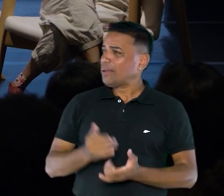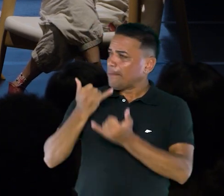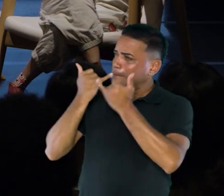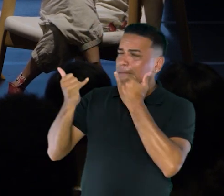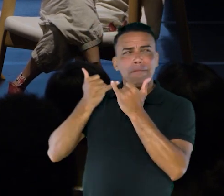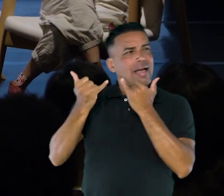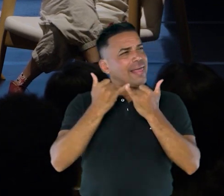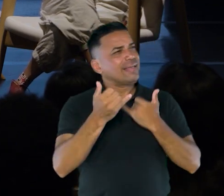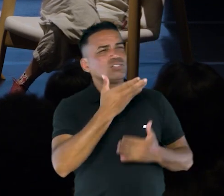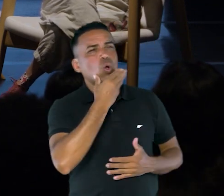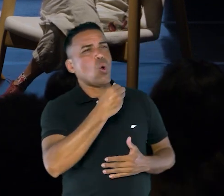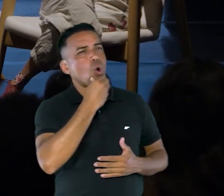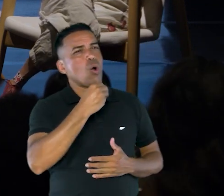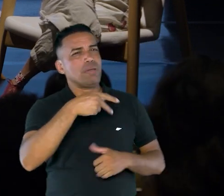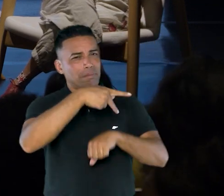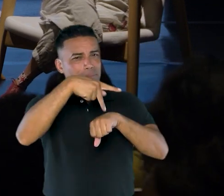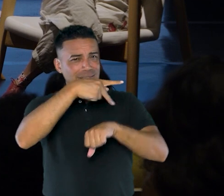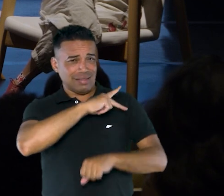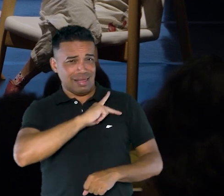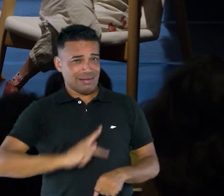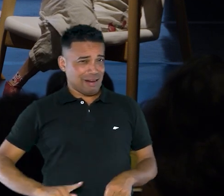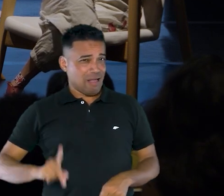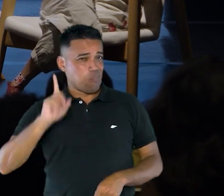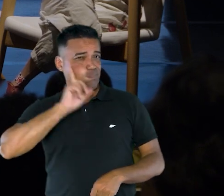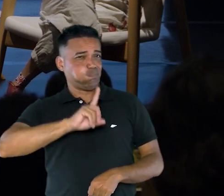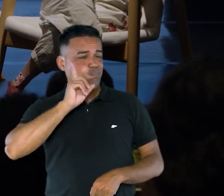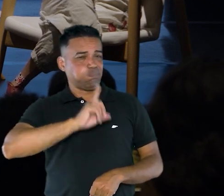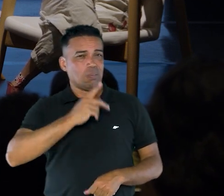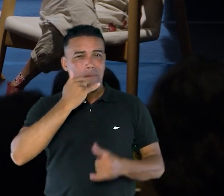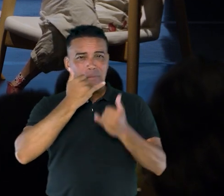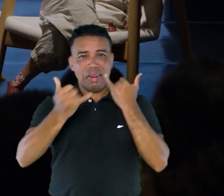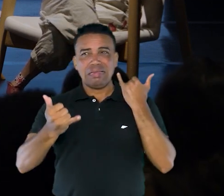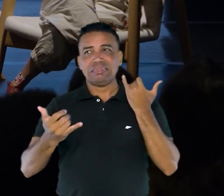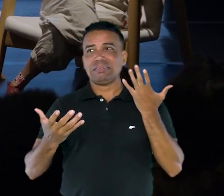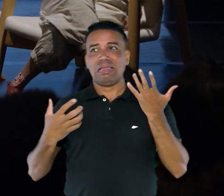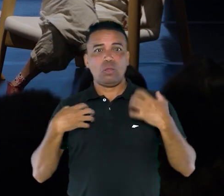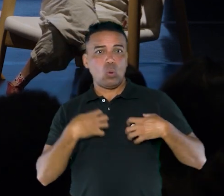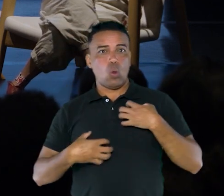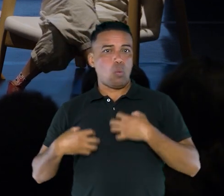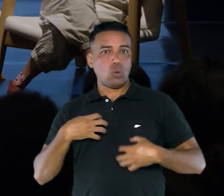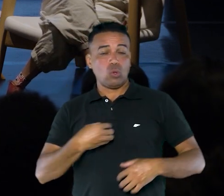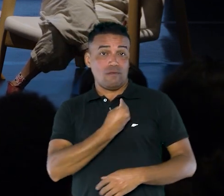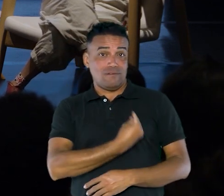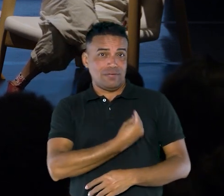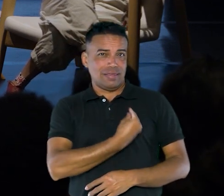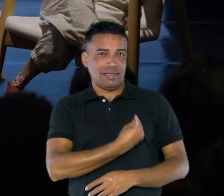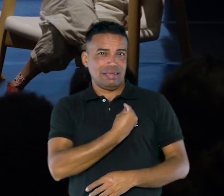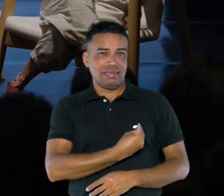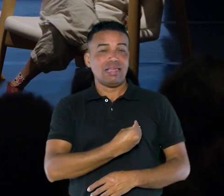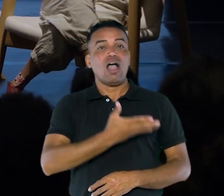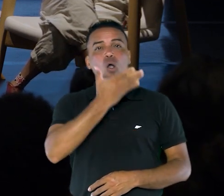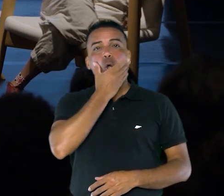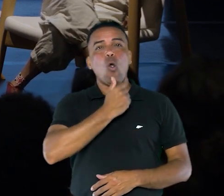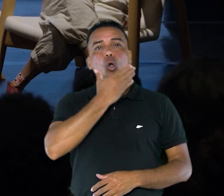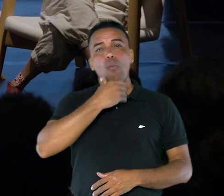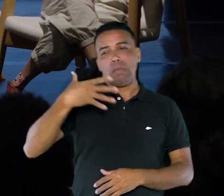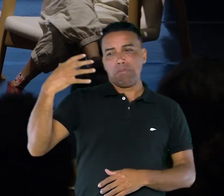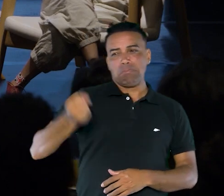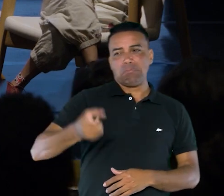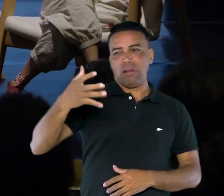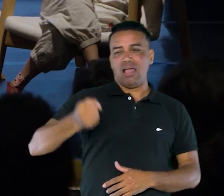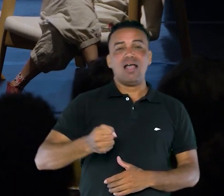Parece que o Trump tem uma checklist. Assim, todas as coisas que, de alguma maneira, incomodaram ele na vida de homem